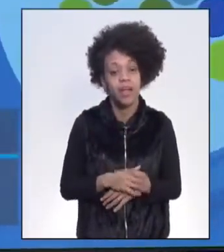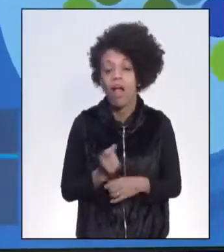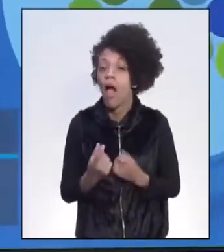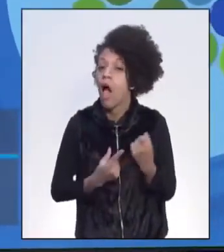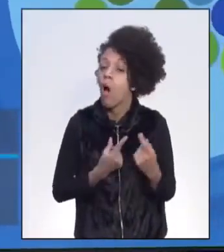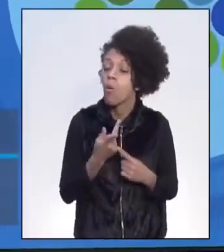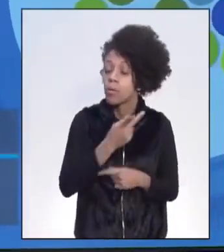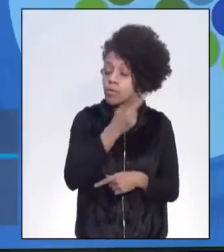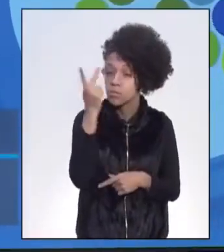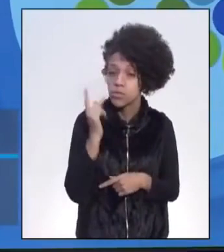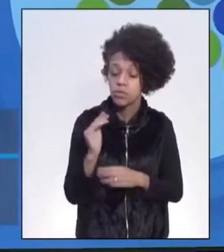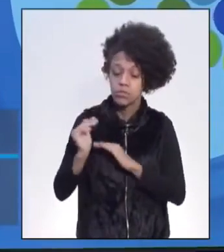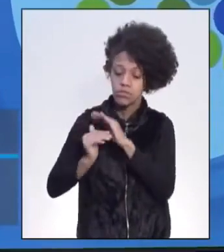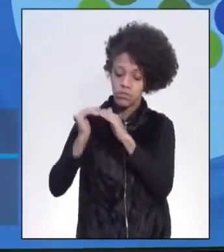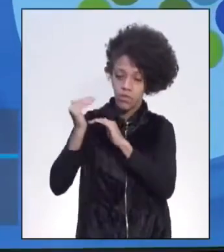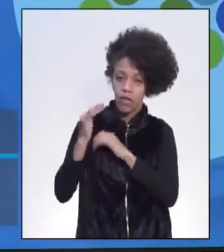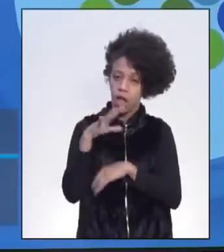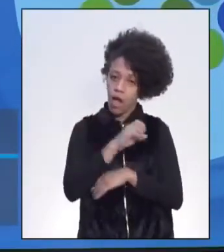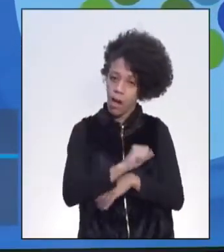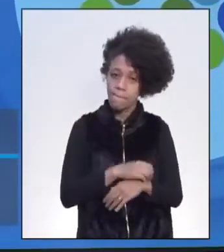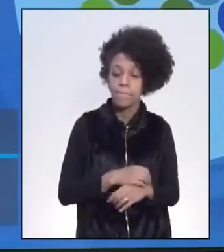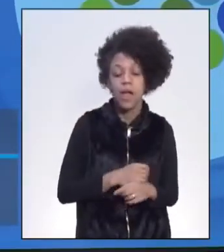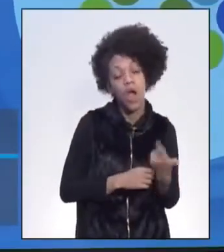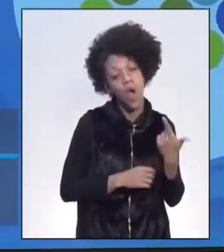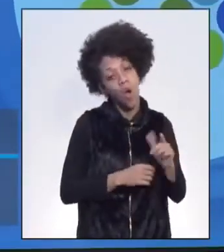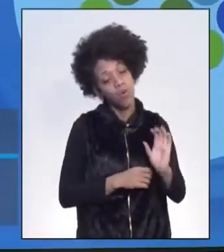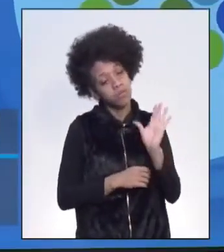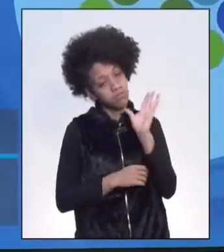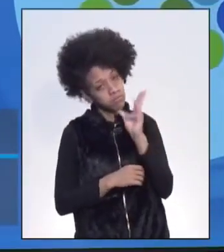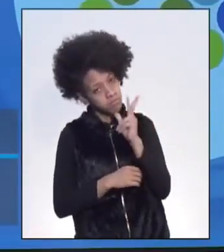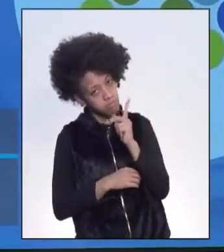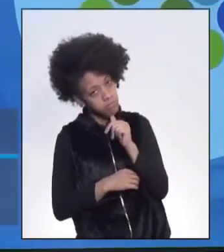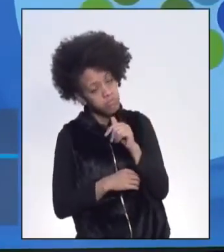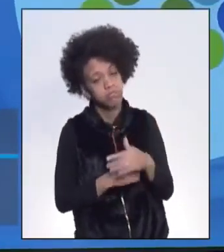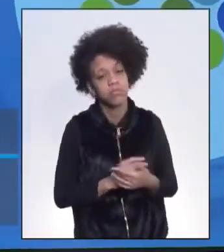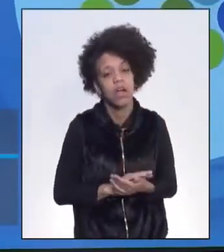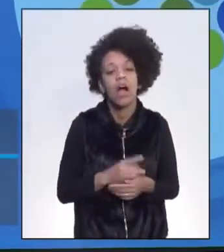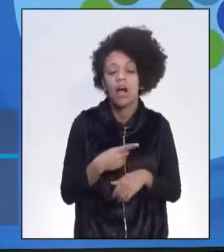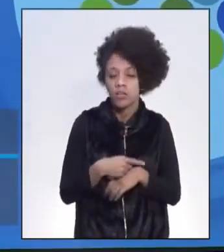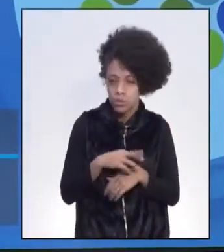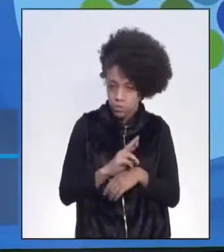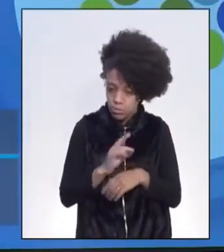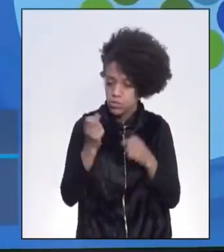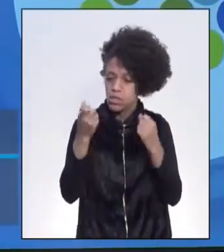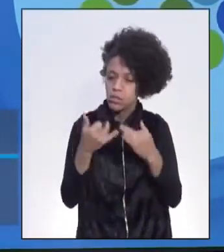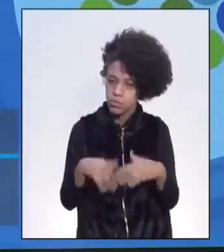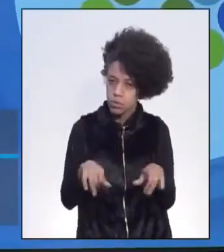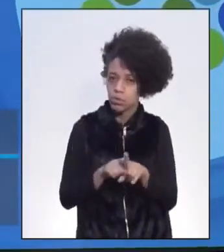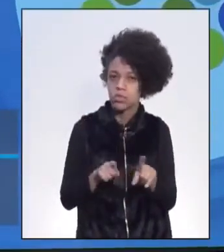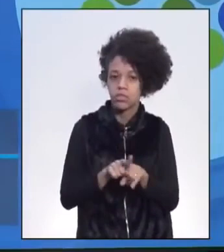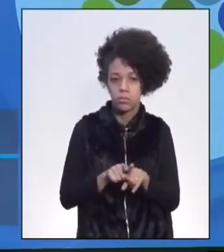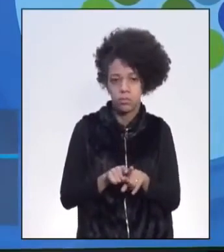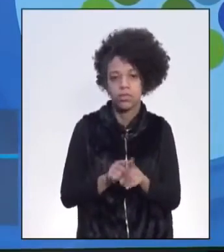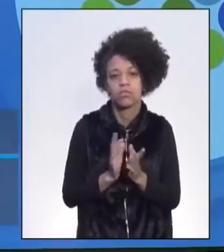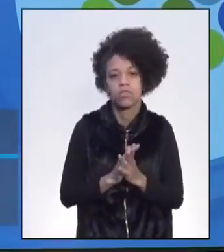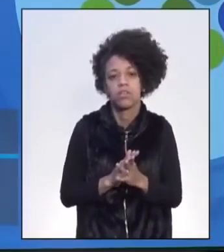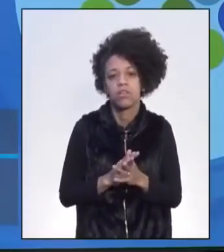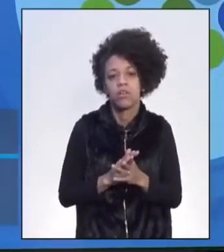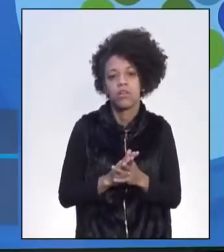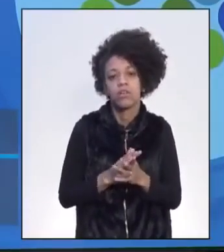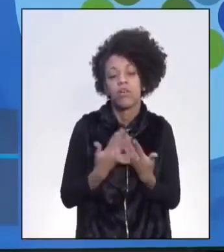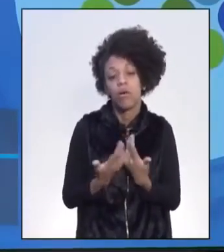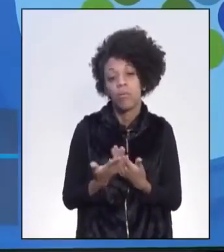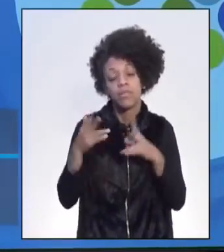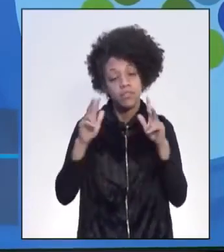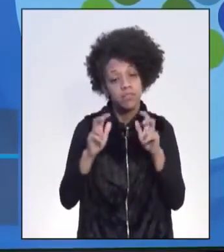Algumas pessoas desenvolvem mais rapidamente, outras mais devagar. Isso a doutora falou, né, com toda a propriedade que ela tem para falar sobre